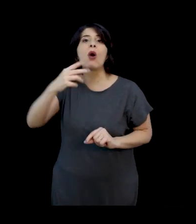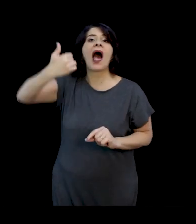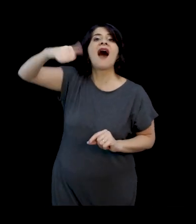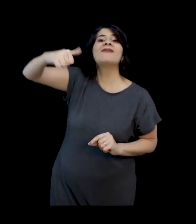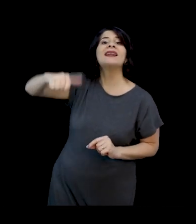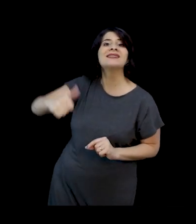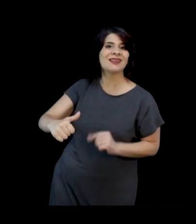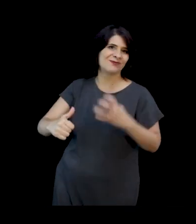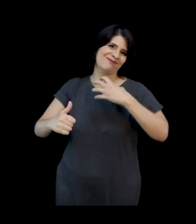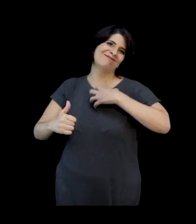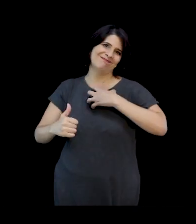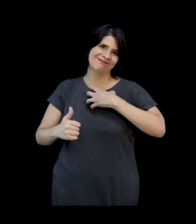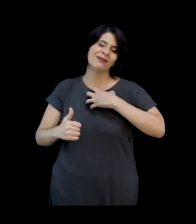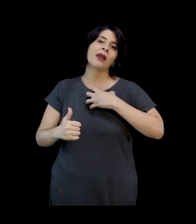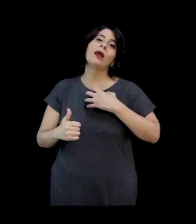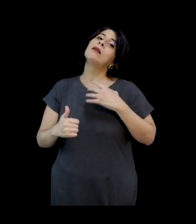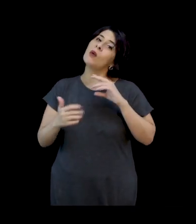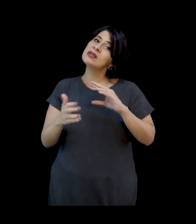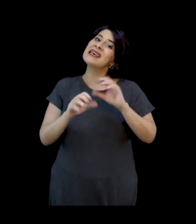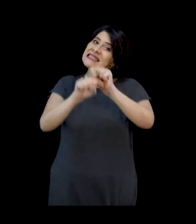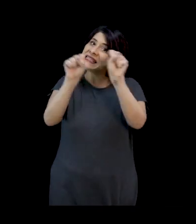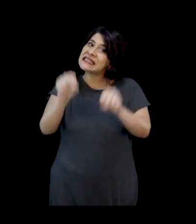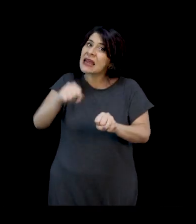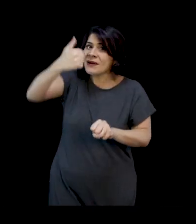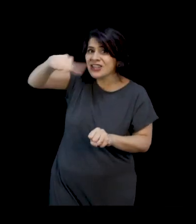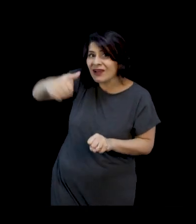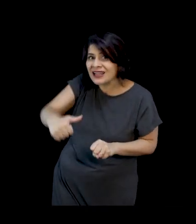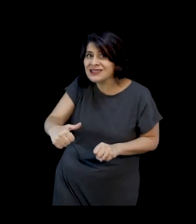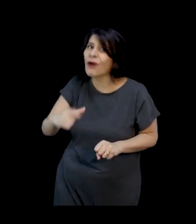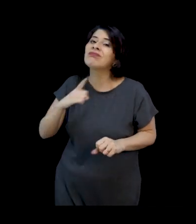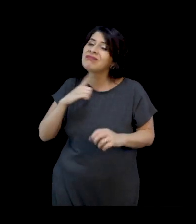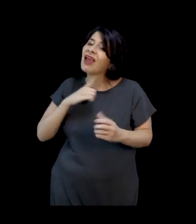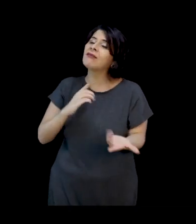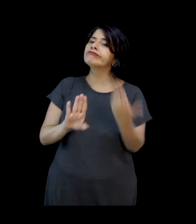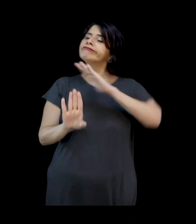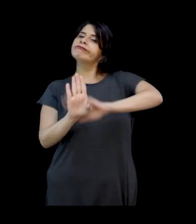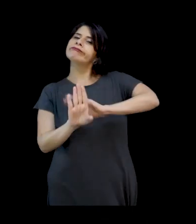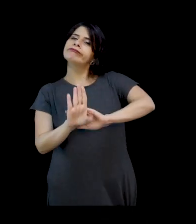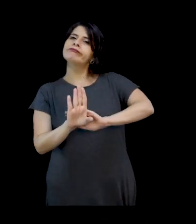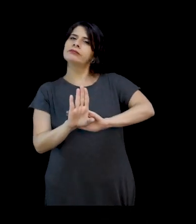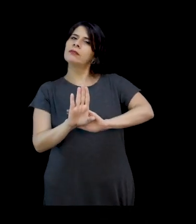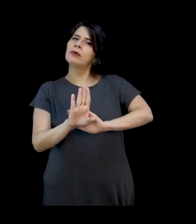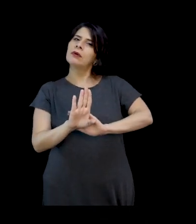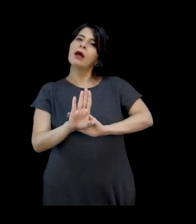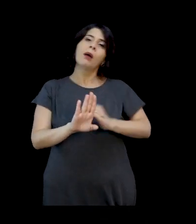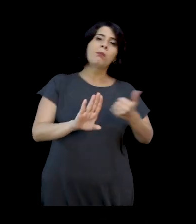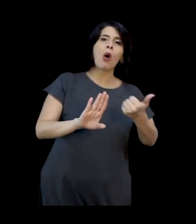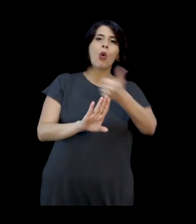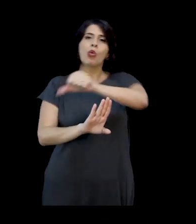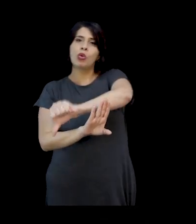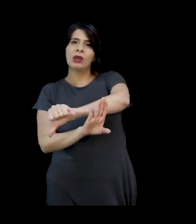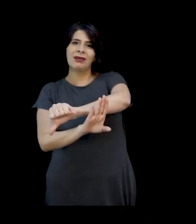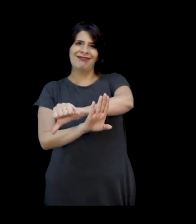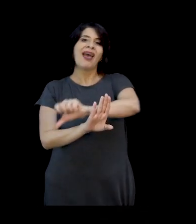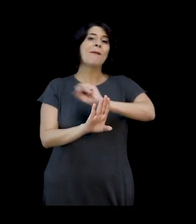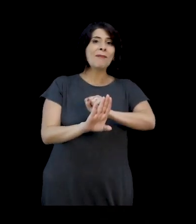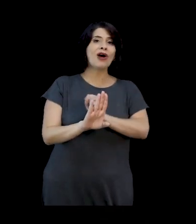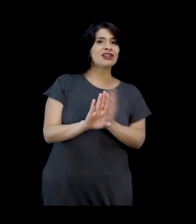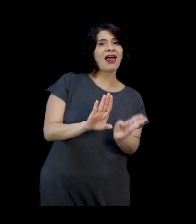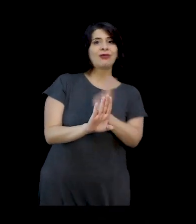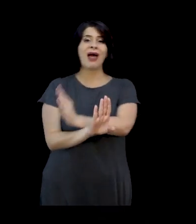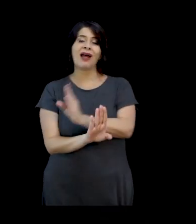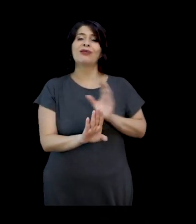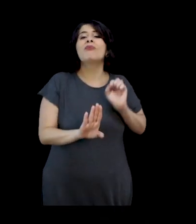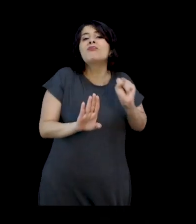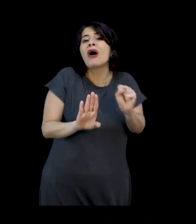sistema de valores, está presente na produção cultural, mas não é que necessariamente ela aponte para o caráter benigno da produção cultural.